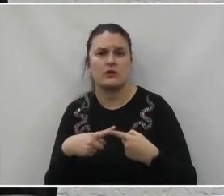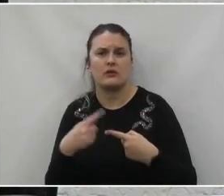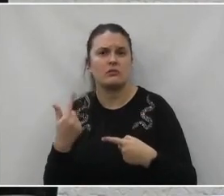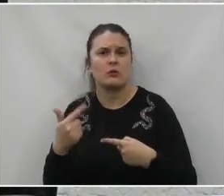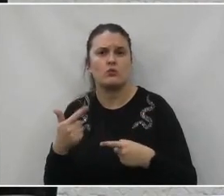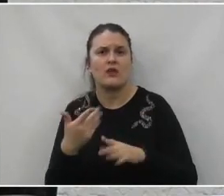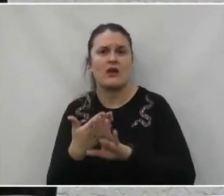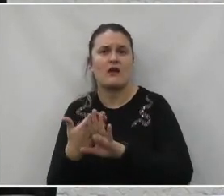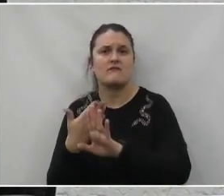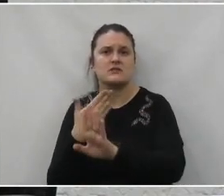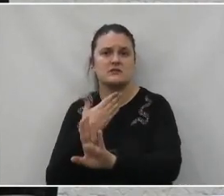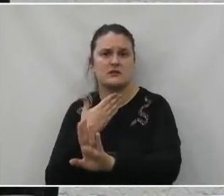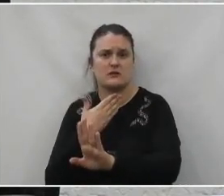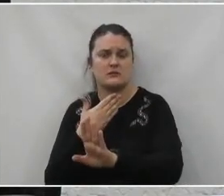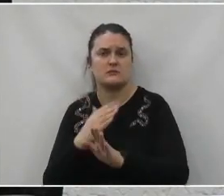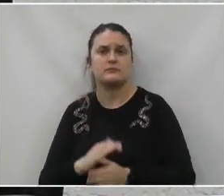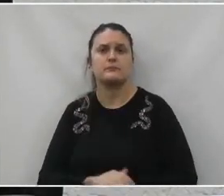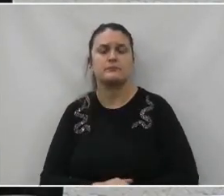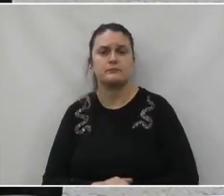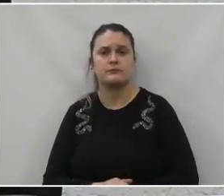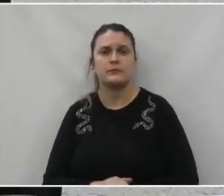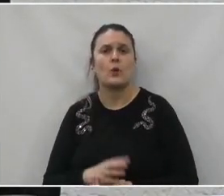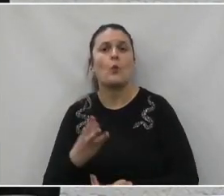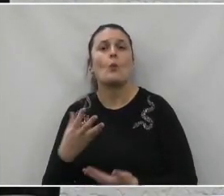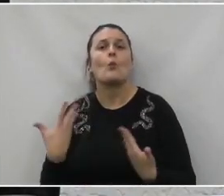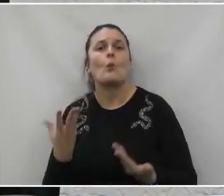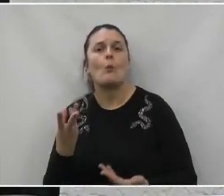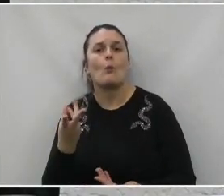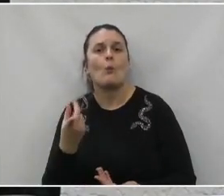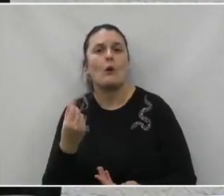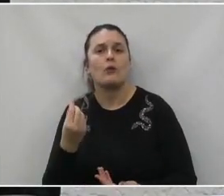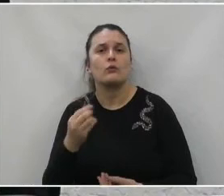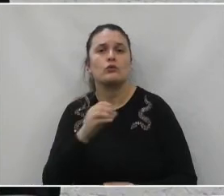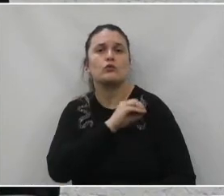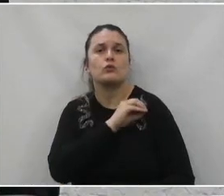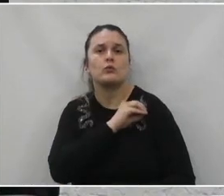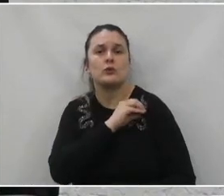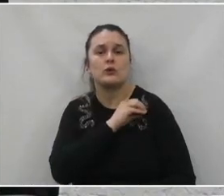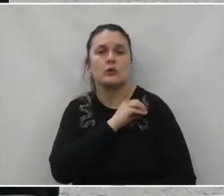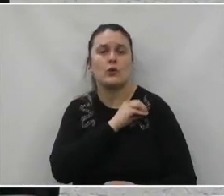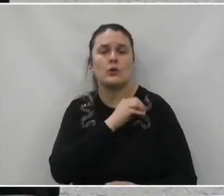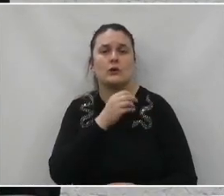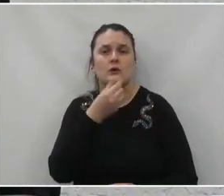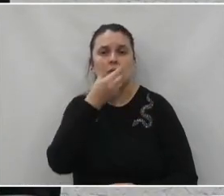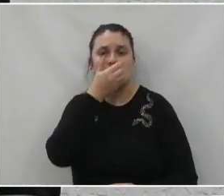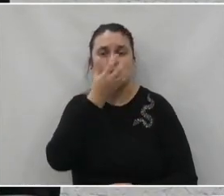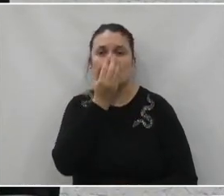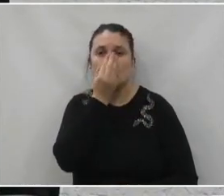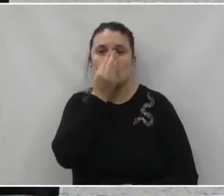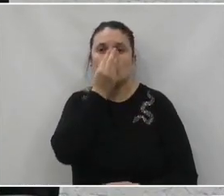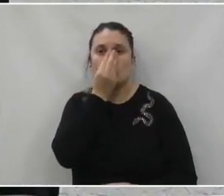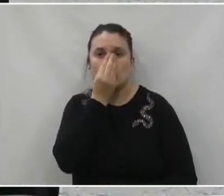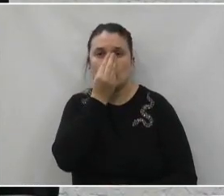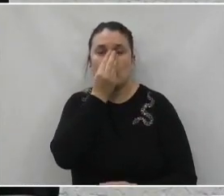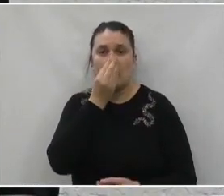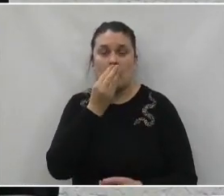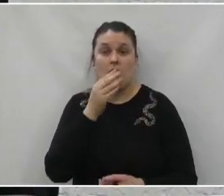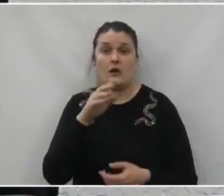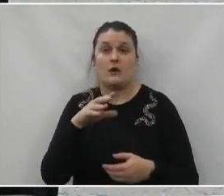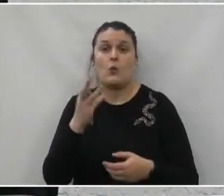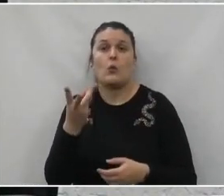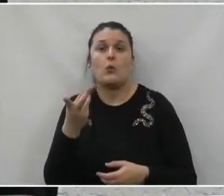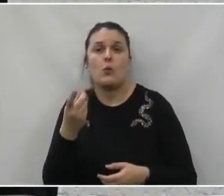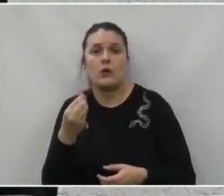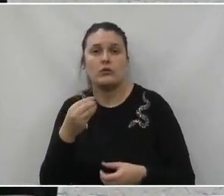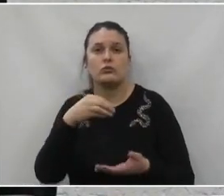ter ocorrido tal afastamento. Qual o número de respiradores que o município possui e a quantidade destes em